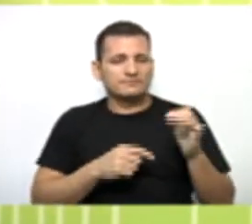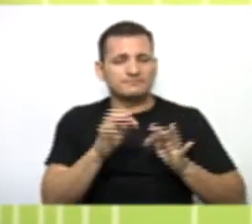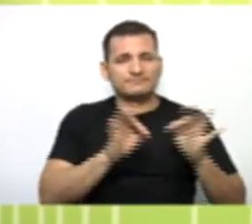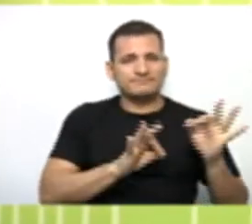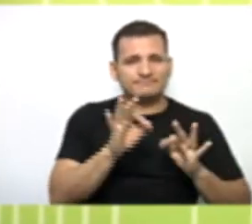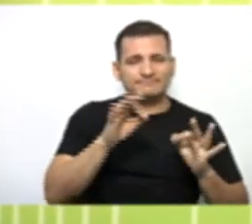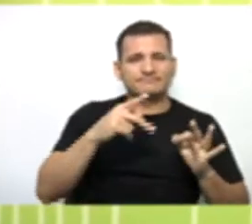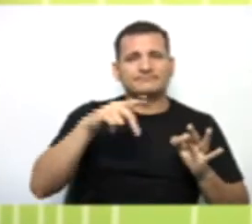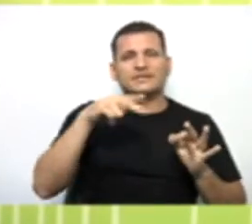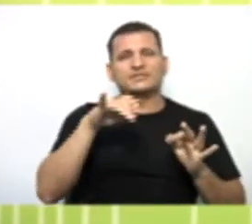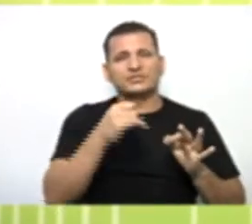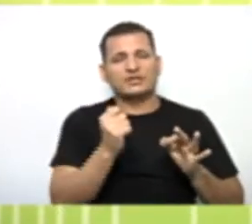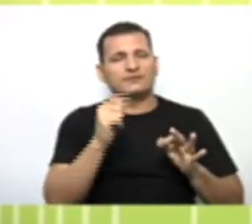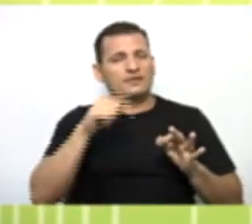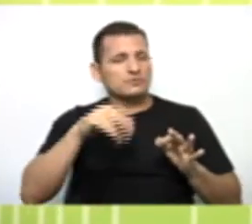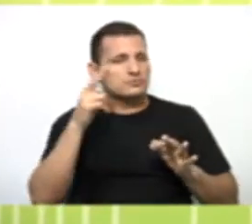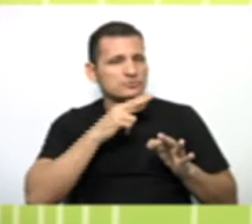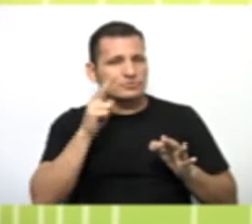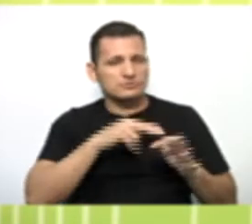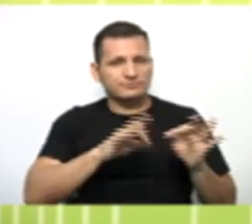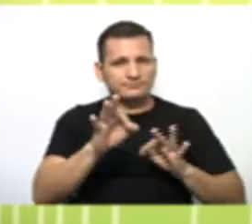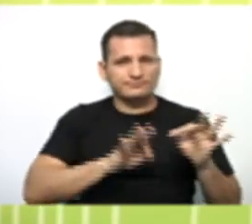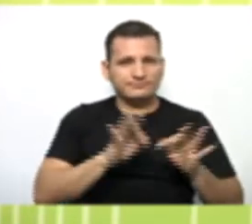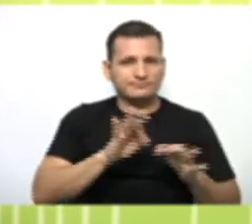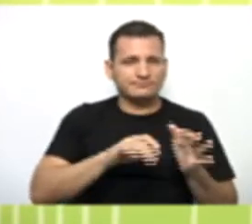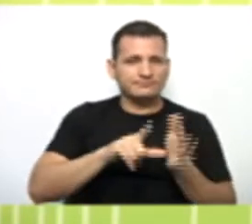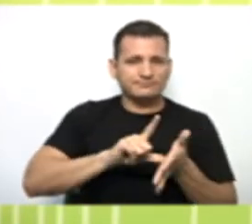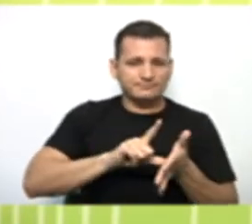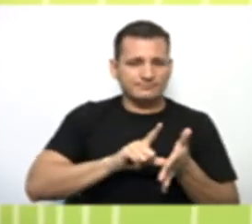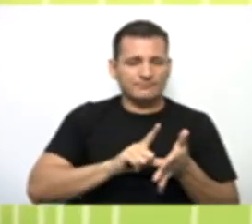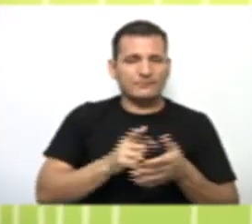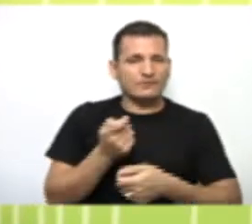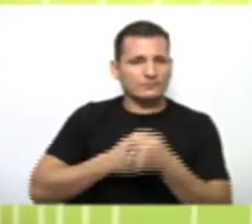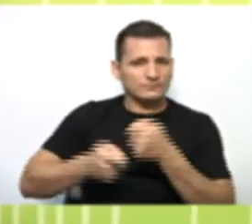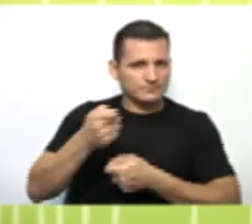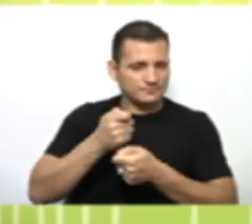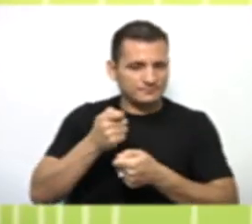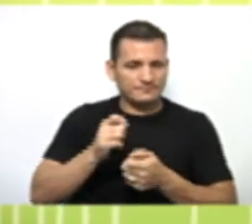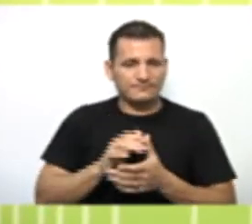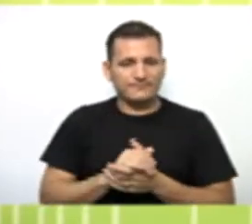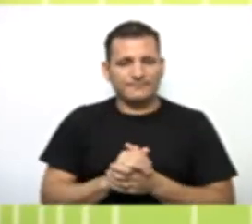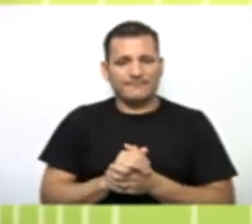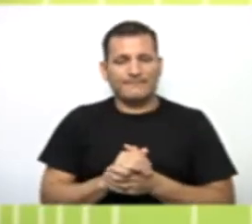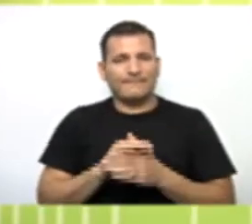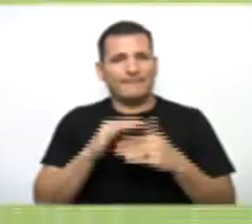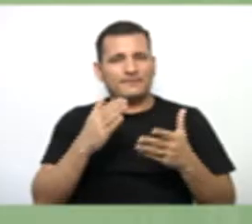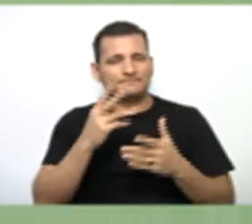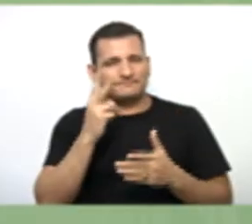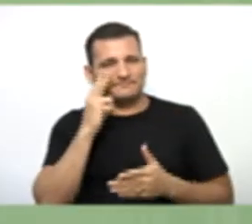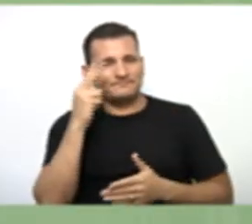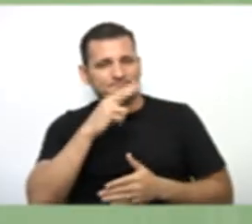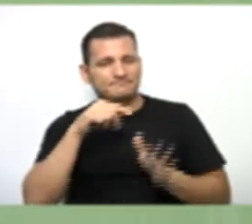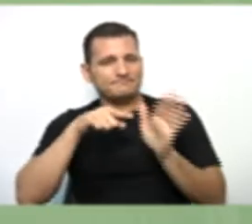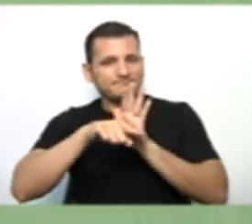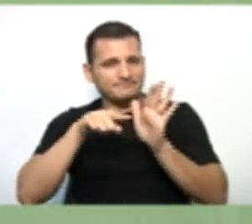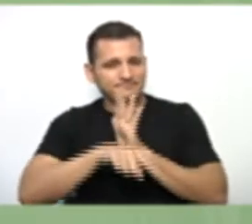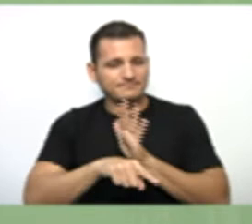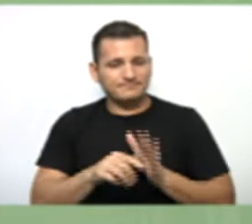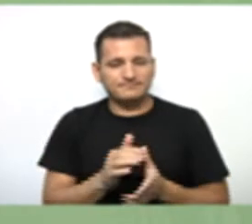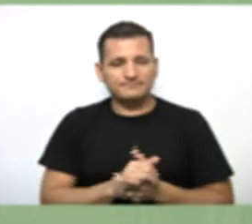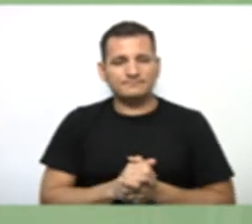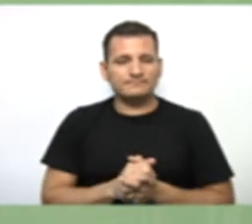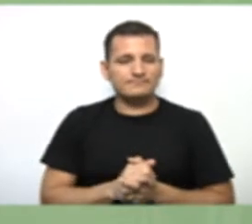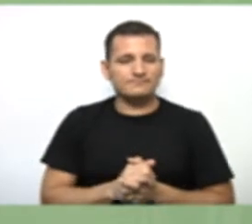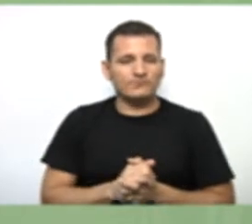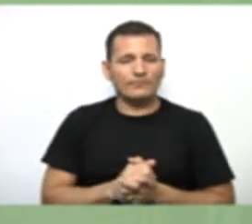Na verdade, é urgente ir lá planejar, não é? A negociação. Então, olha aqui comigo essas perguntinhas. Quanto